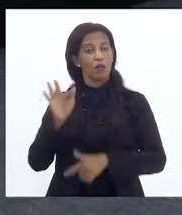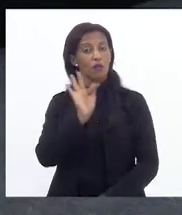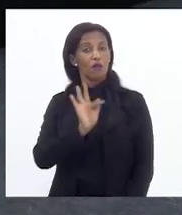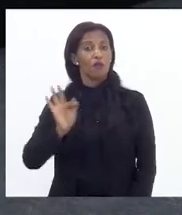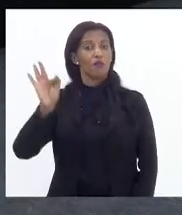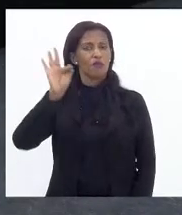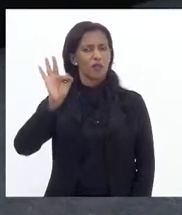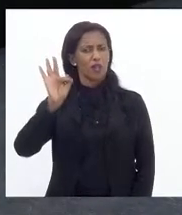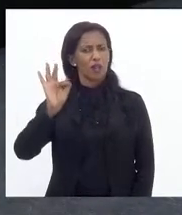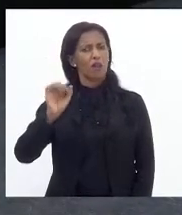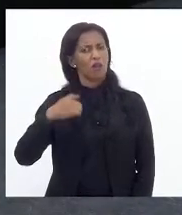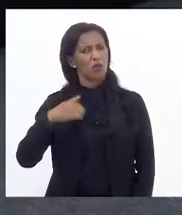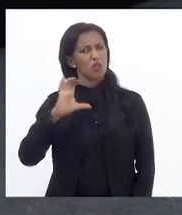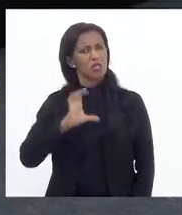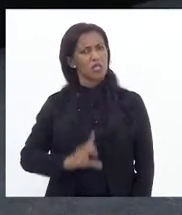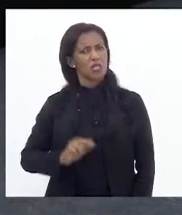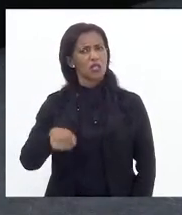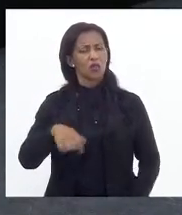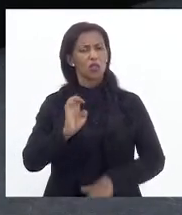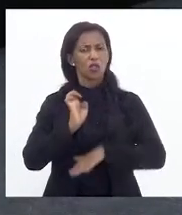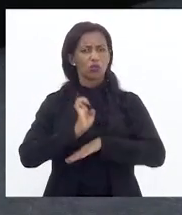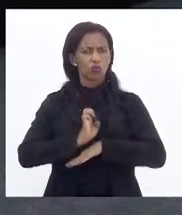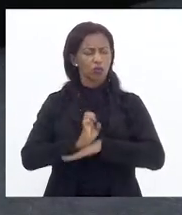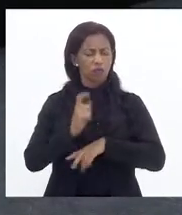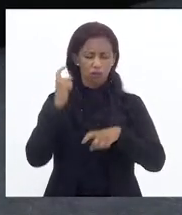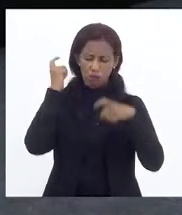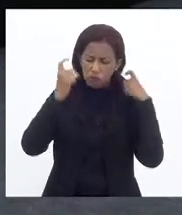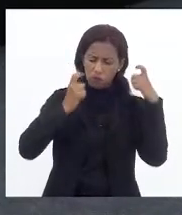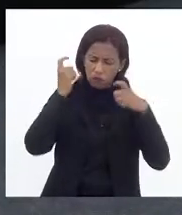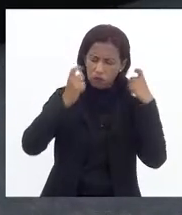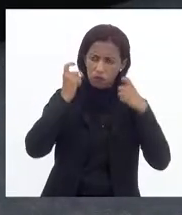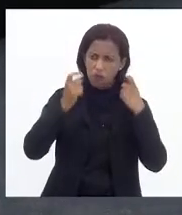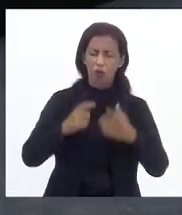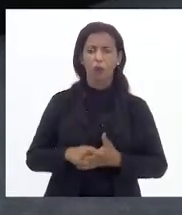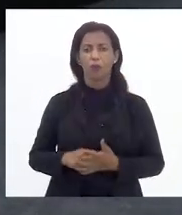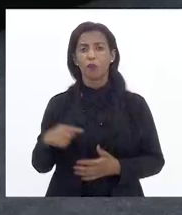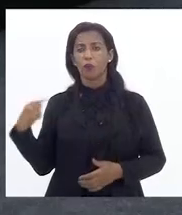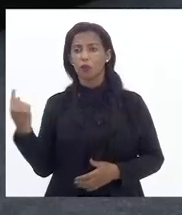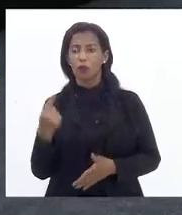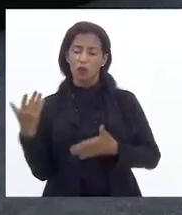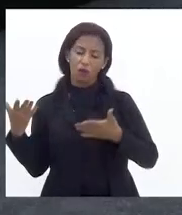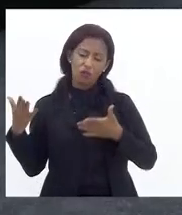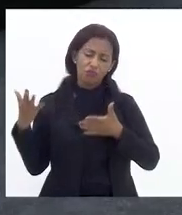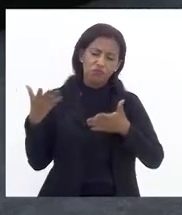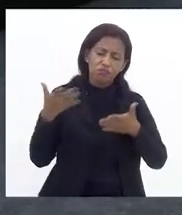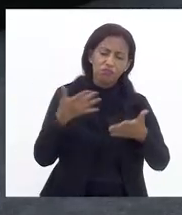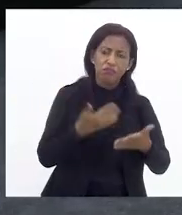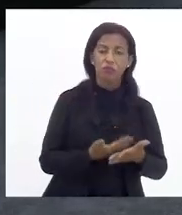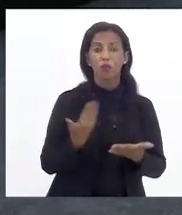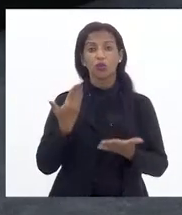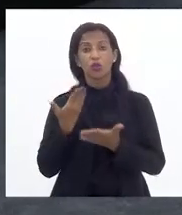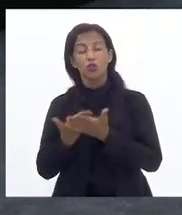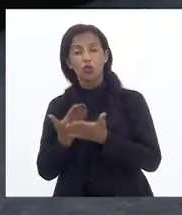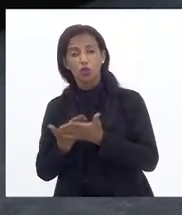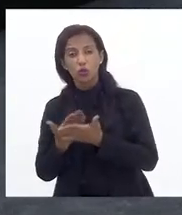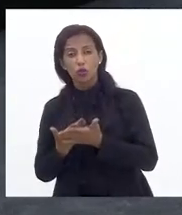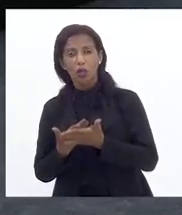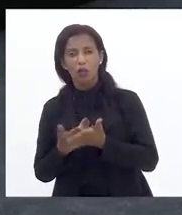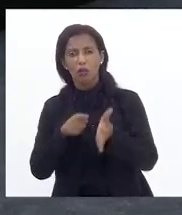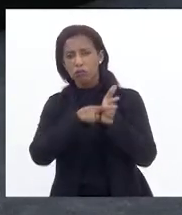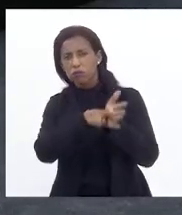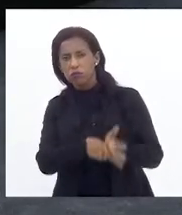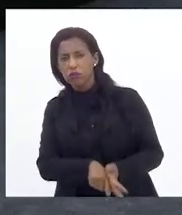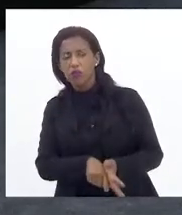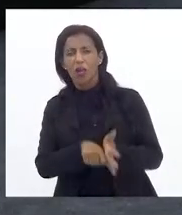Federal e só um cidadão desse estado e tenho muita preocupação porque nós vemos estudando a partir da Auditoria Cidadã